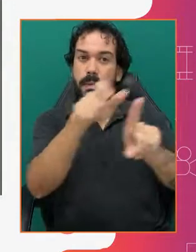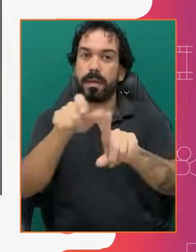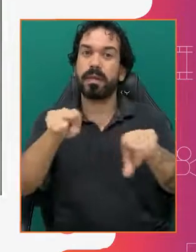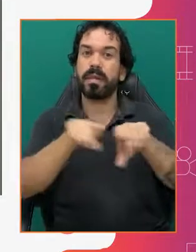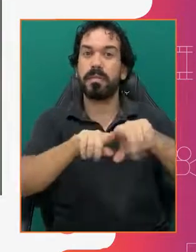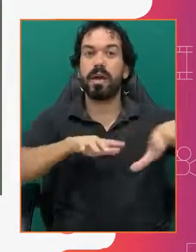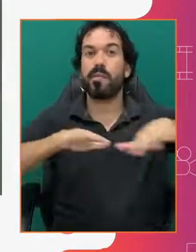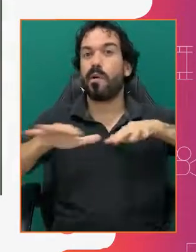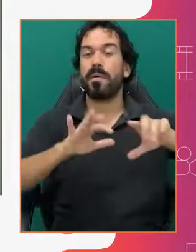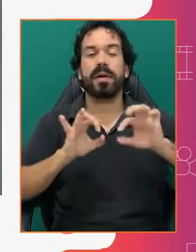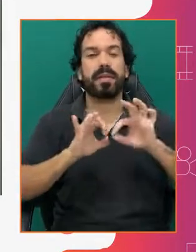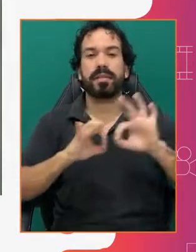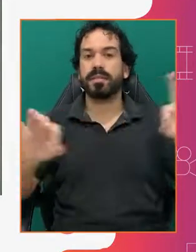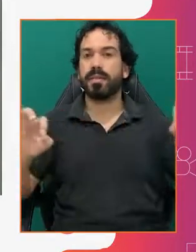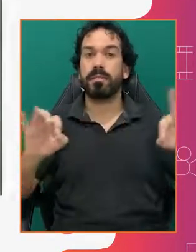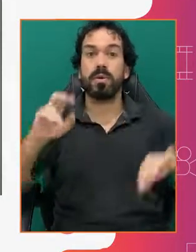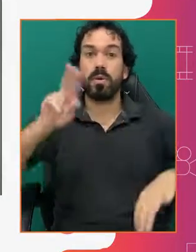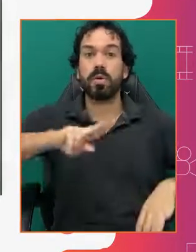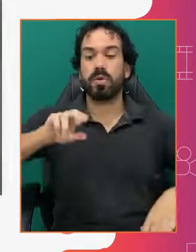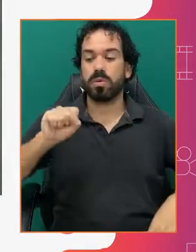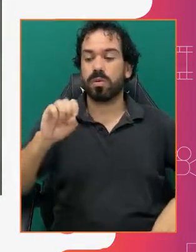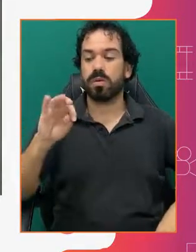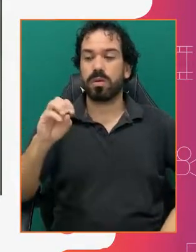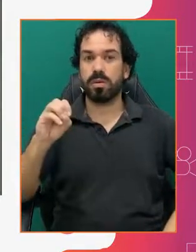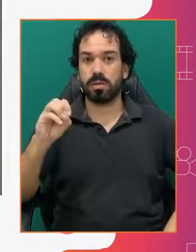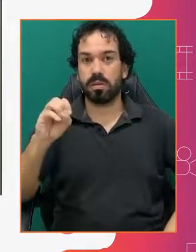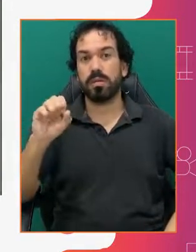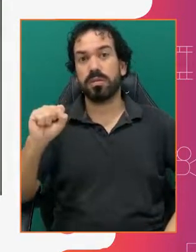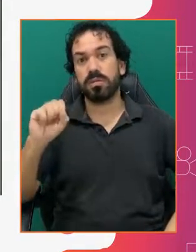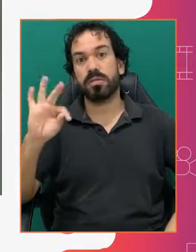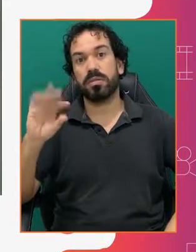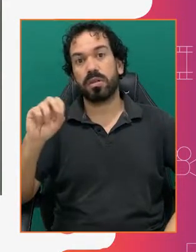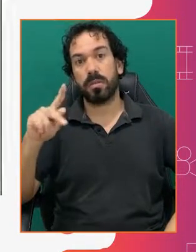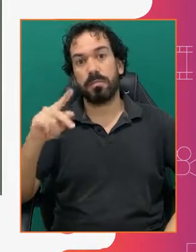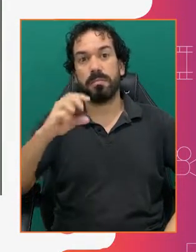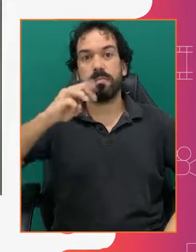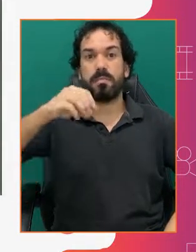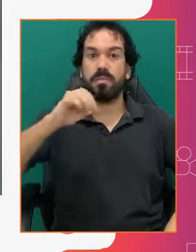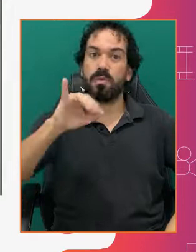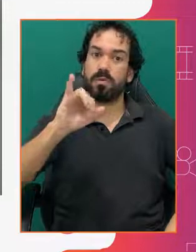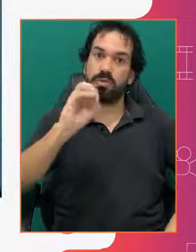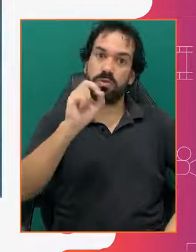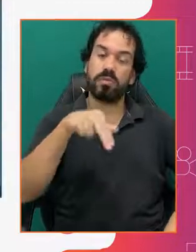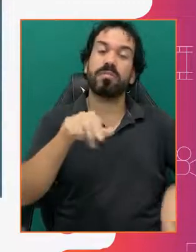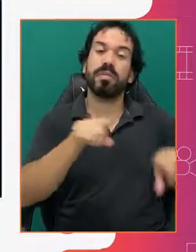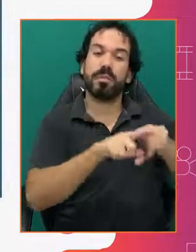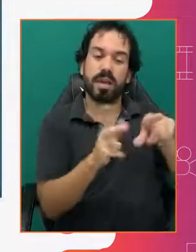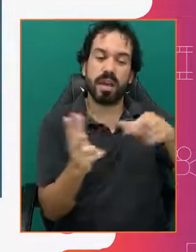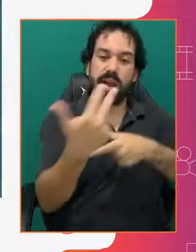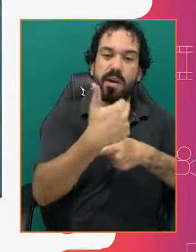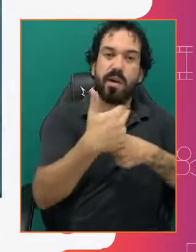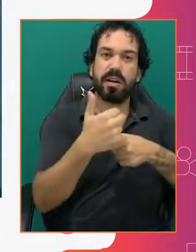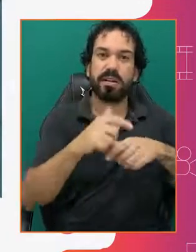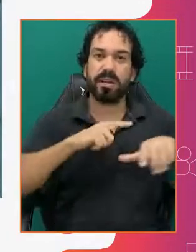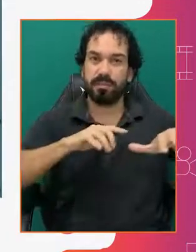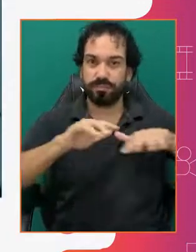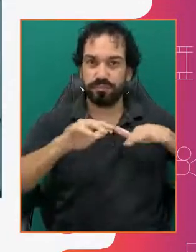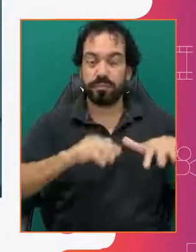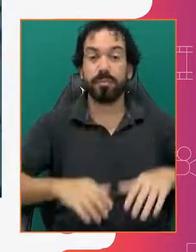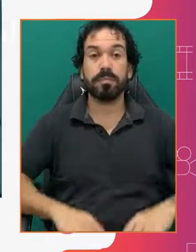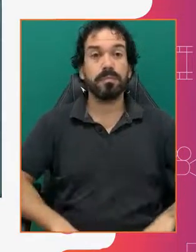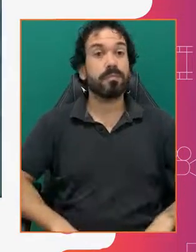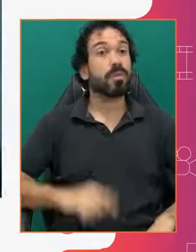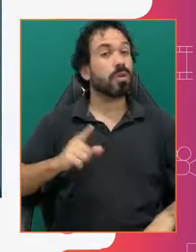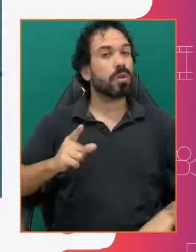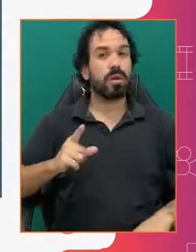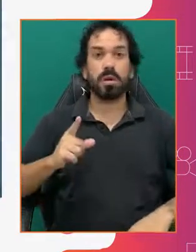alguns movimentos simples através do stop motion e da animação de recorte. A animação, ela surgiu